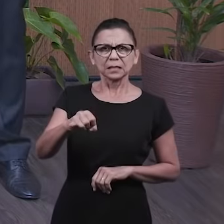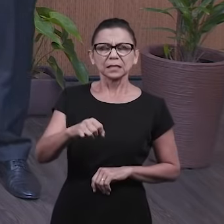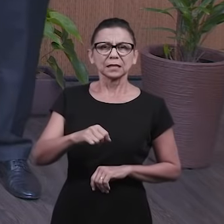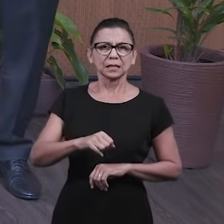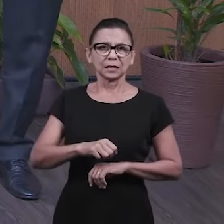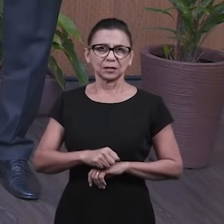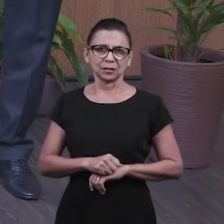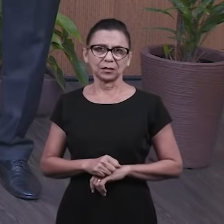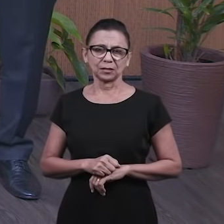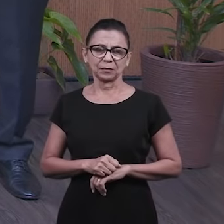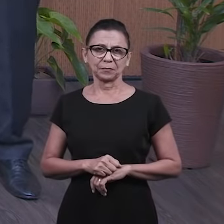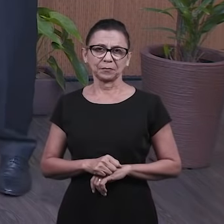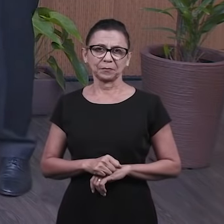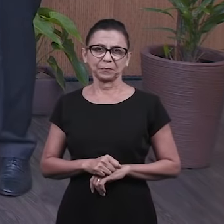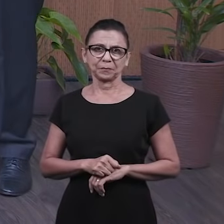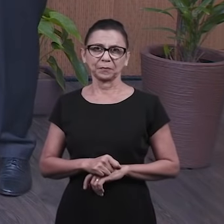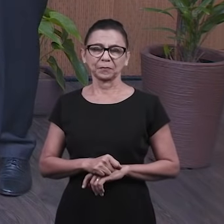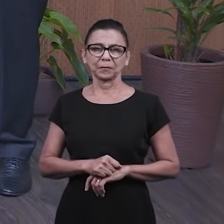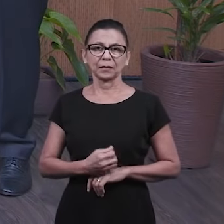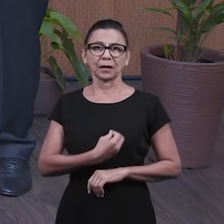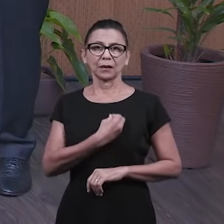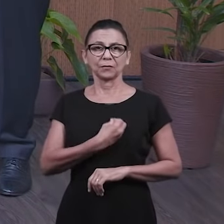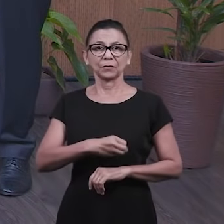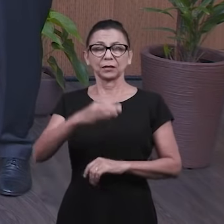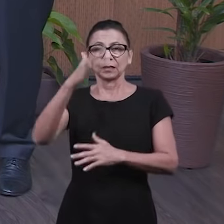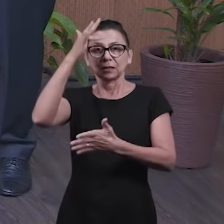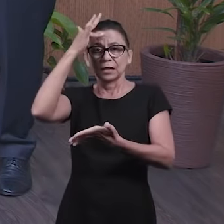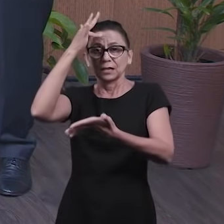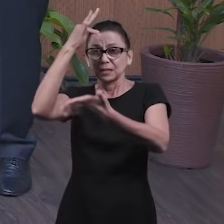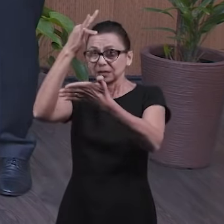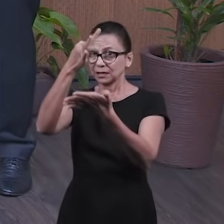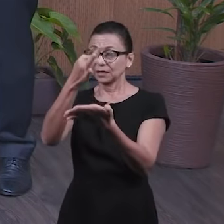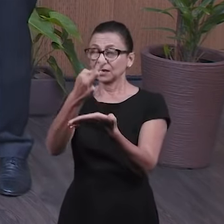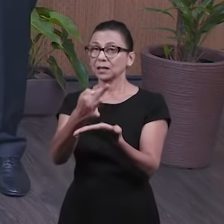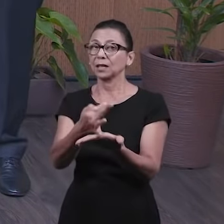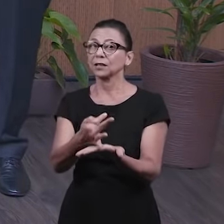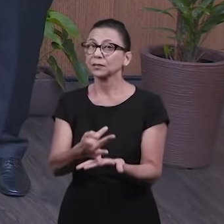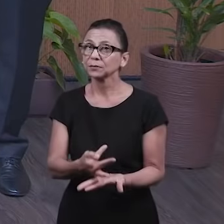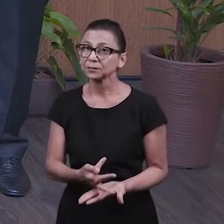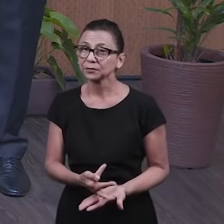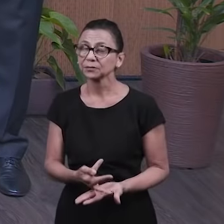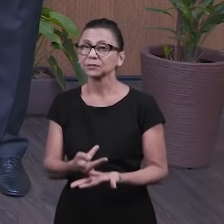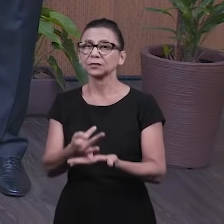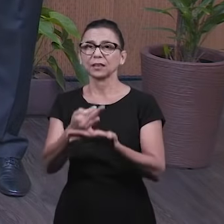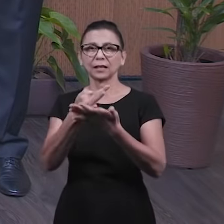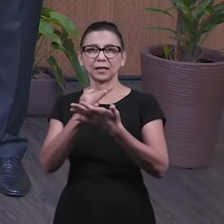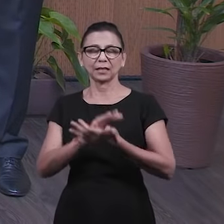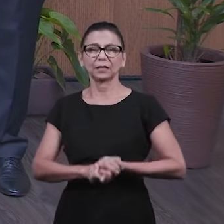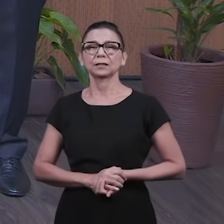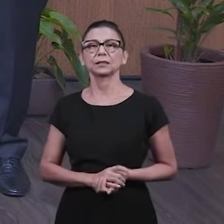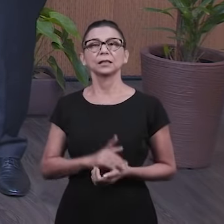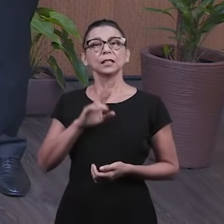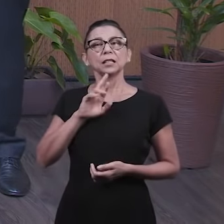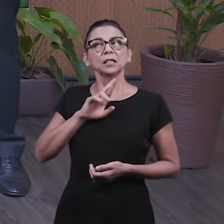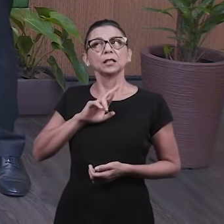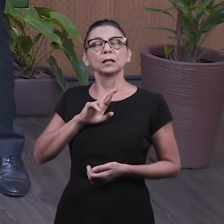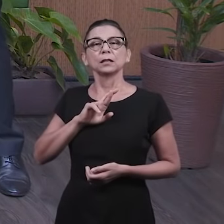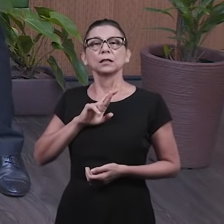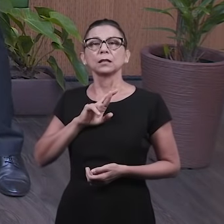se der em função da morada celestial, do novo céu, da nova terra,